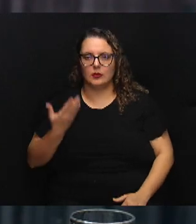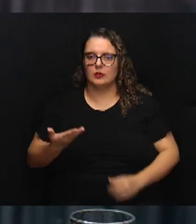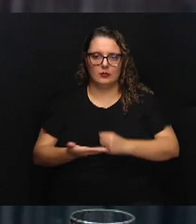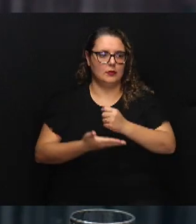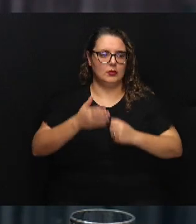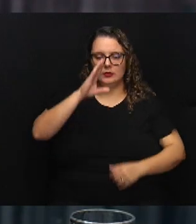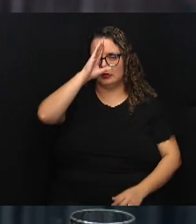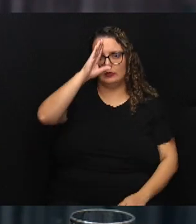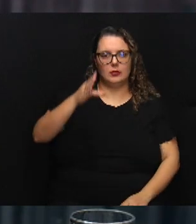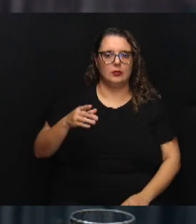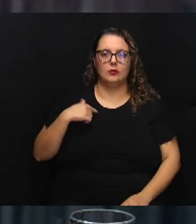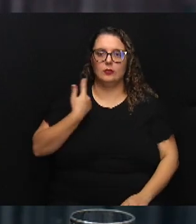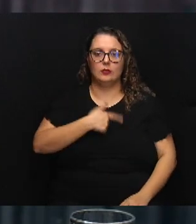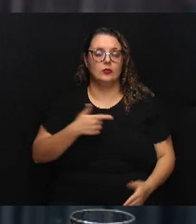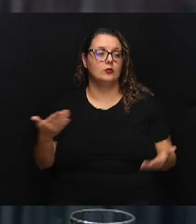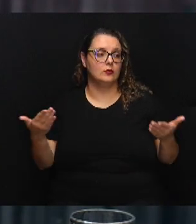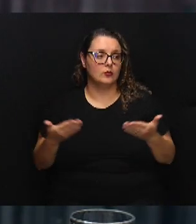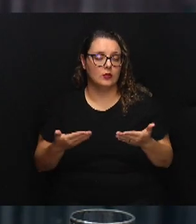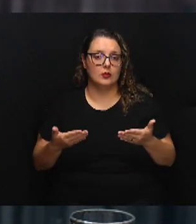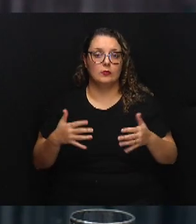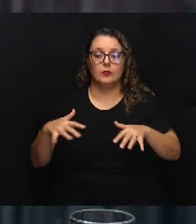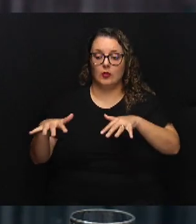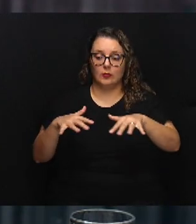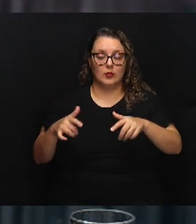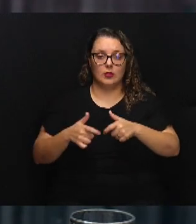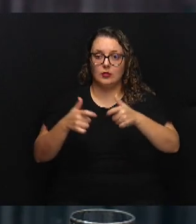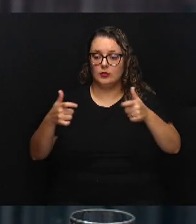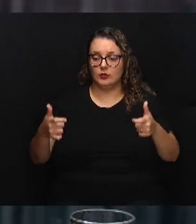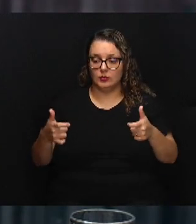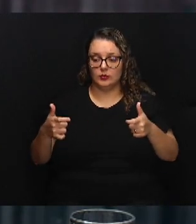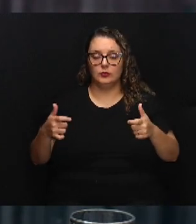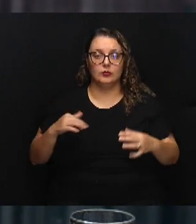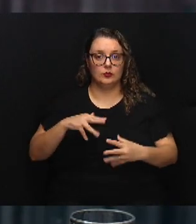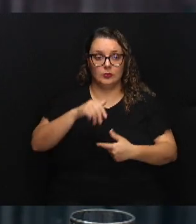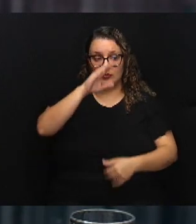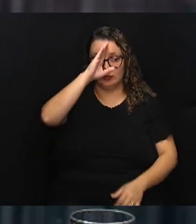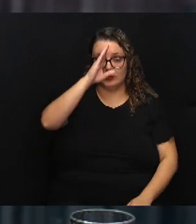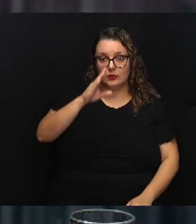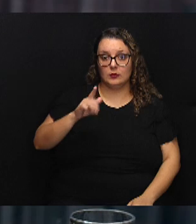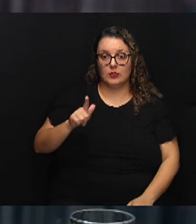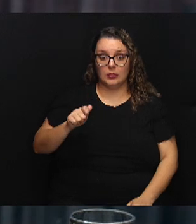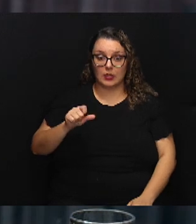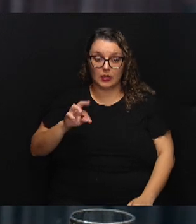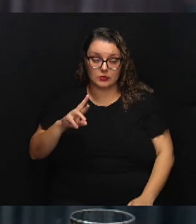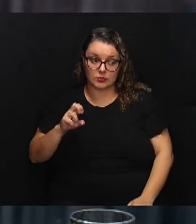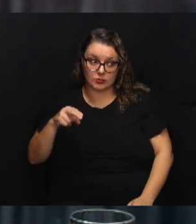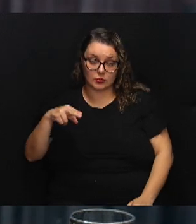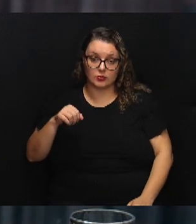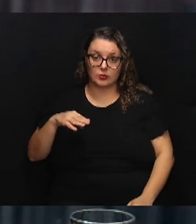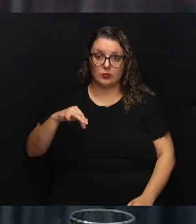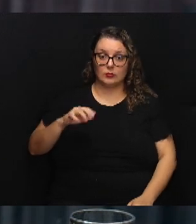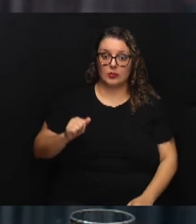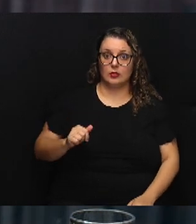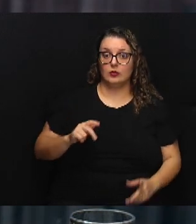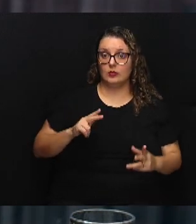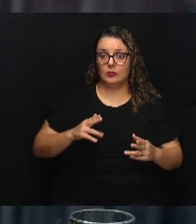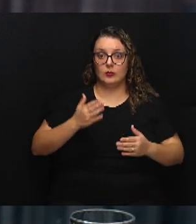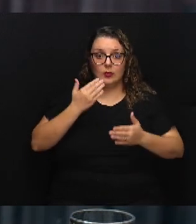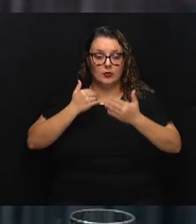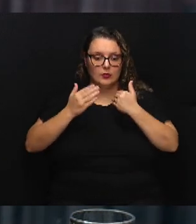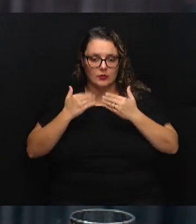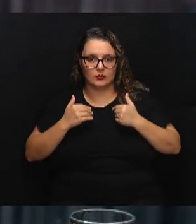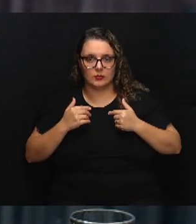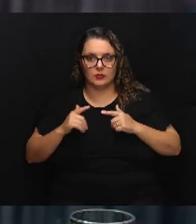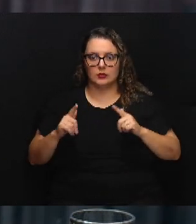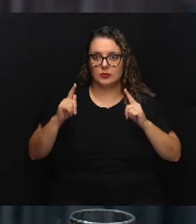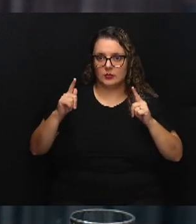principal, né? Hoje a gente vê uma movimentação muito grande no mundo, principalmente na parte gastronômica, né? Que ao mesmo tempo está comendo um prato, está